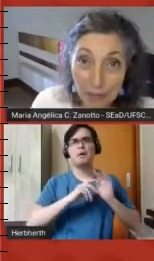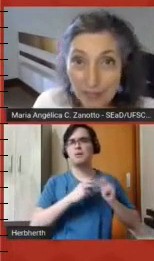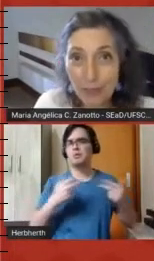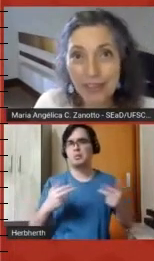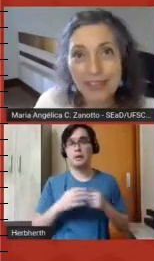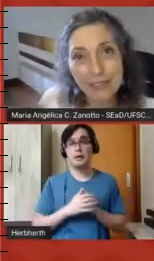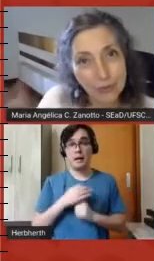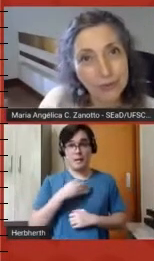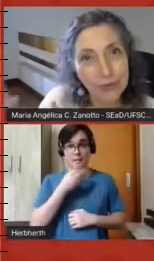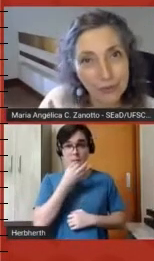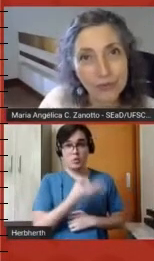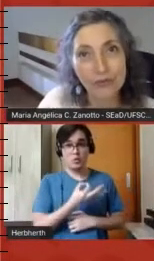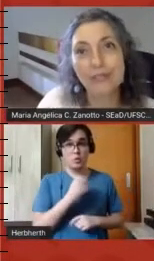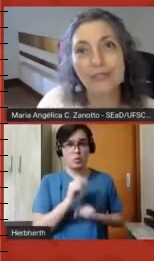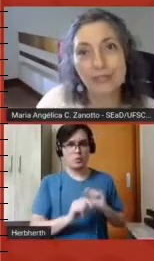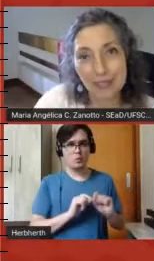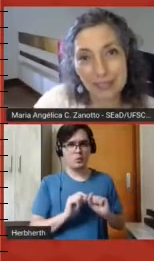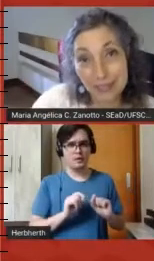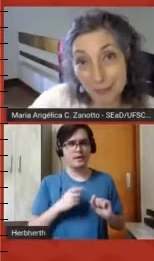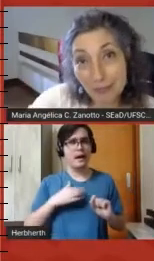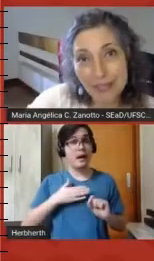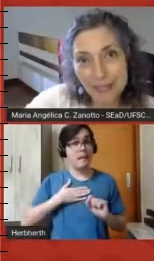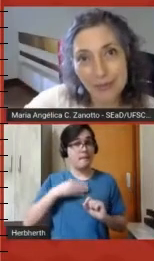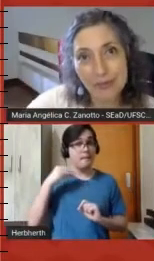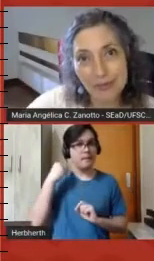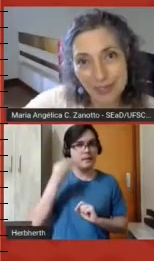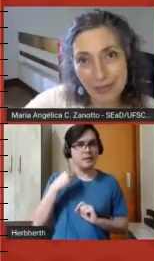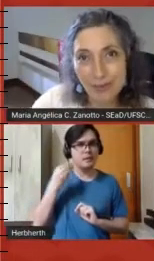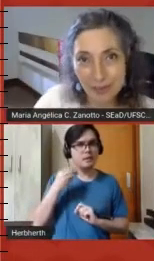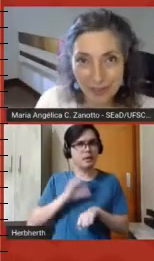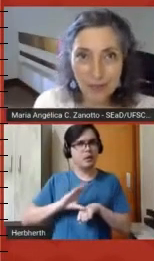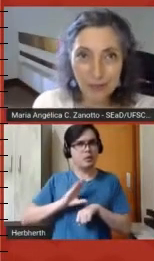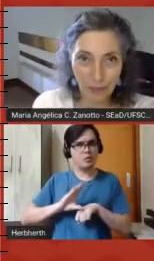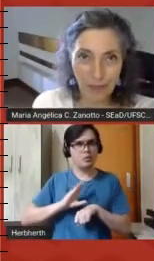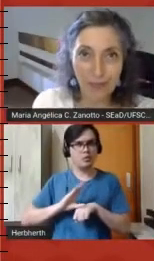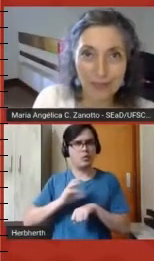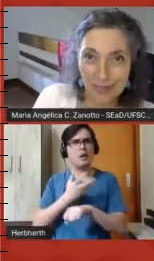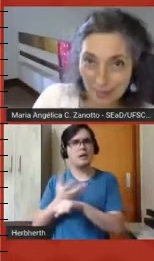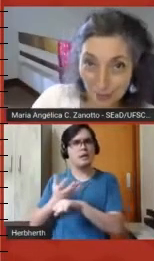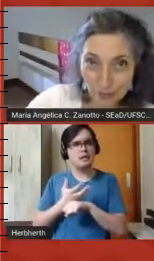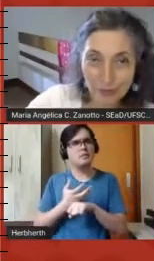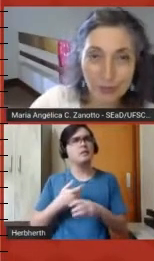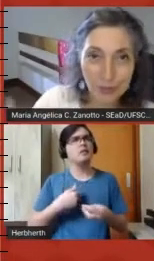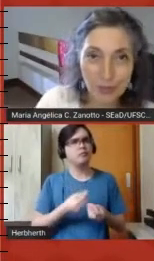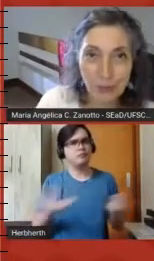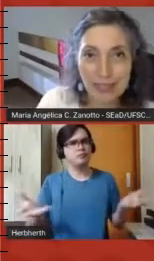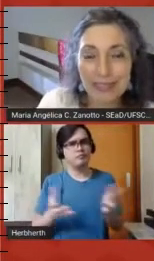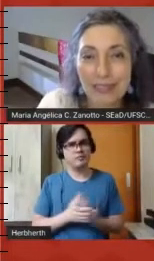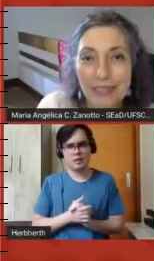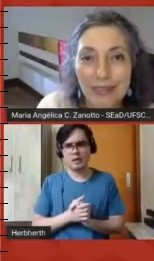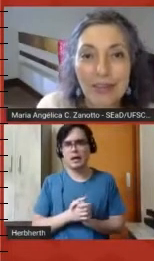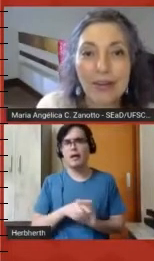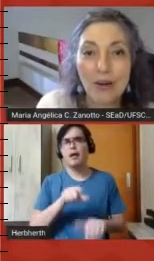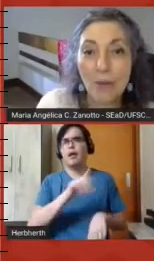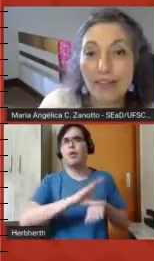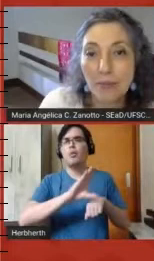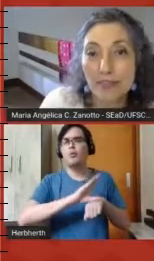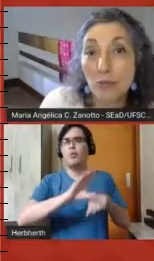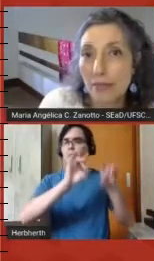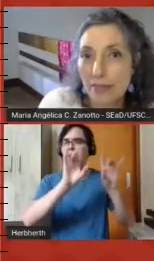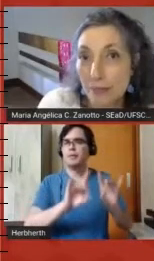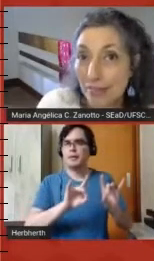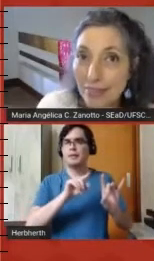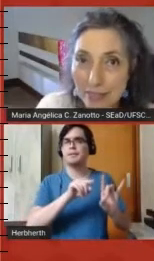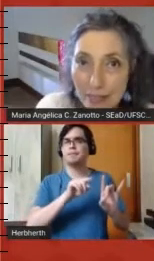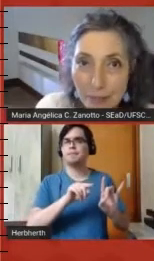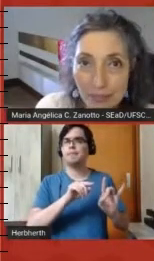um pouco da minha experiência nos cursos, nas disciplinas que eu dou, né, no curso de especialização. Comece